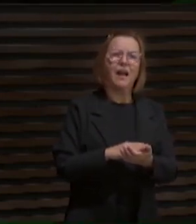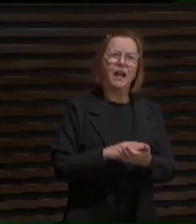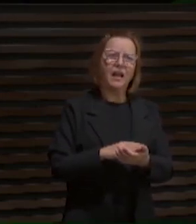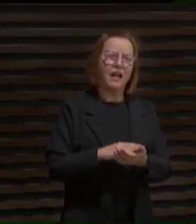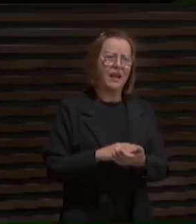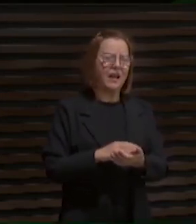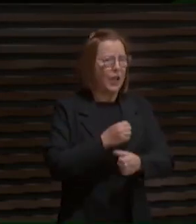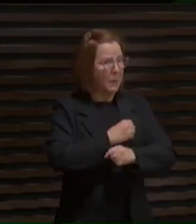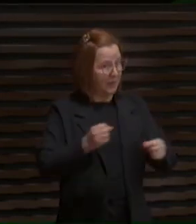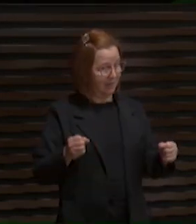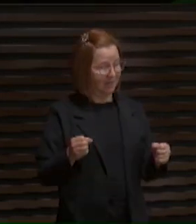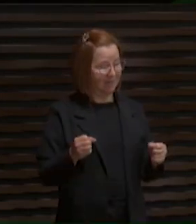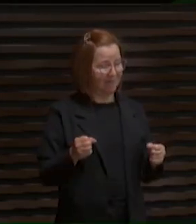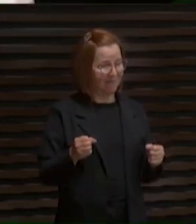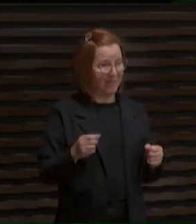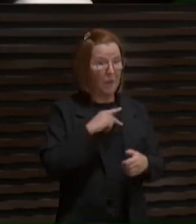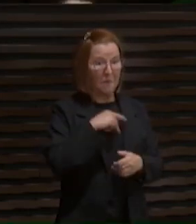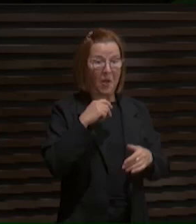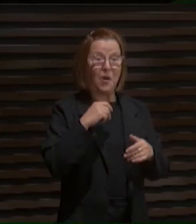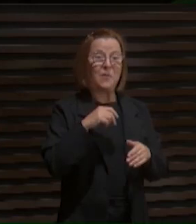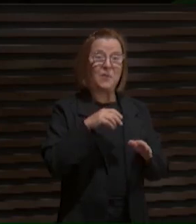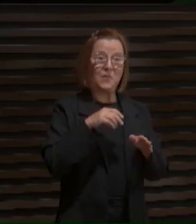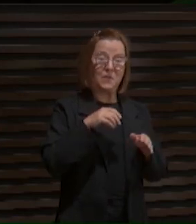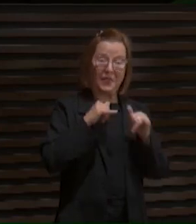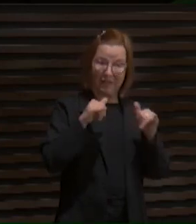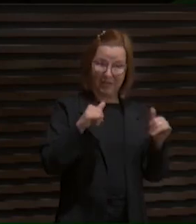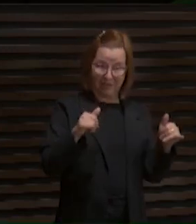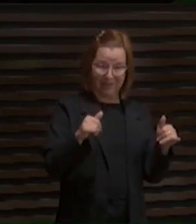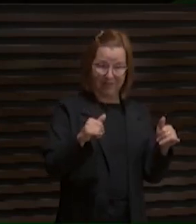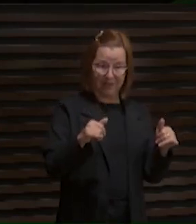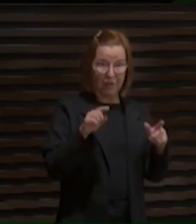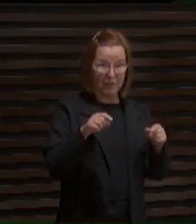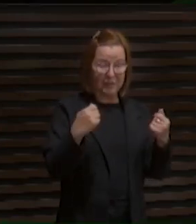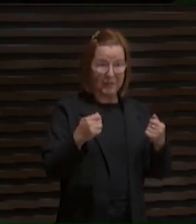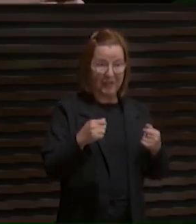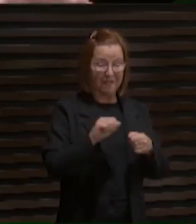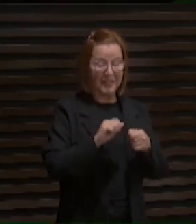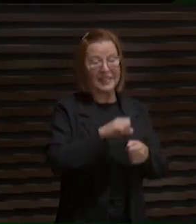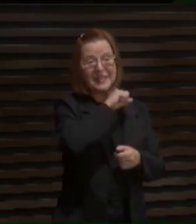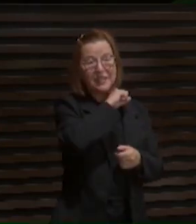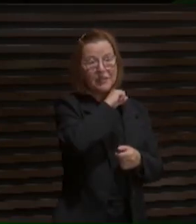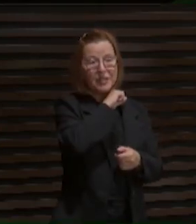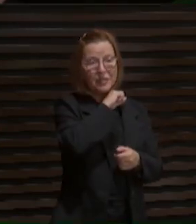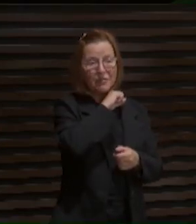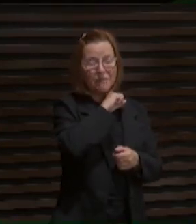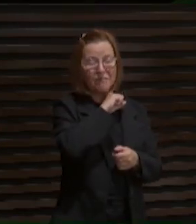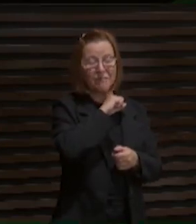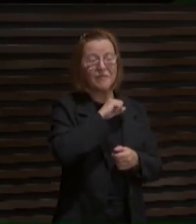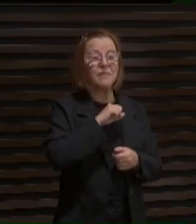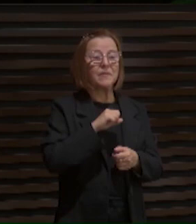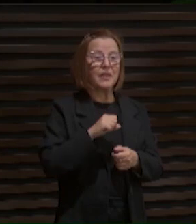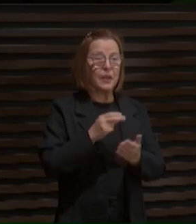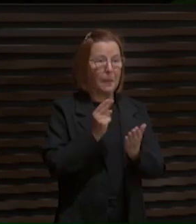está falando, é um sacrifício que você vai fazer em meio à luta com o pecado. A gente faz isso todos os dias na nossa